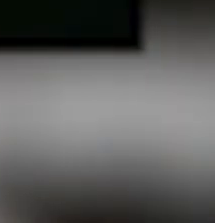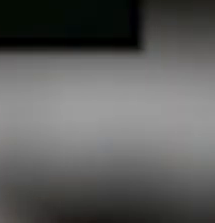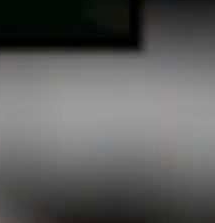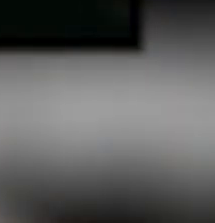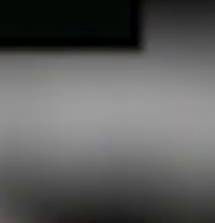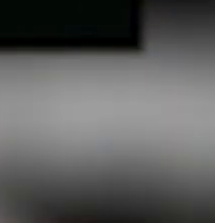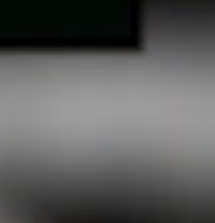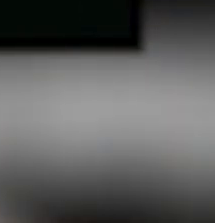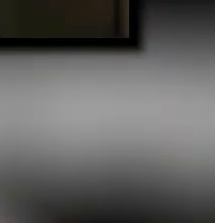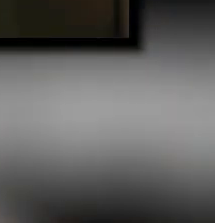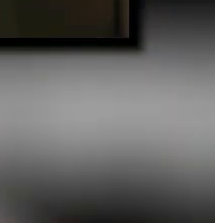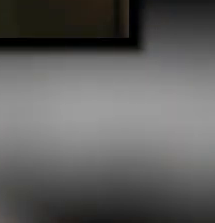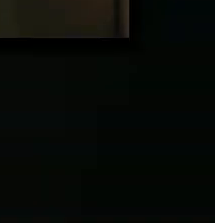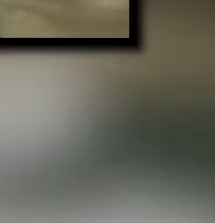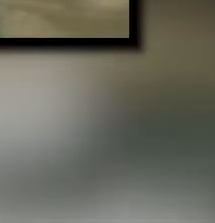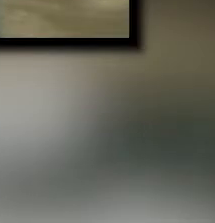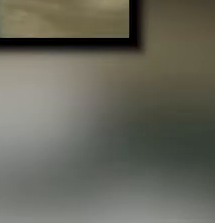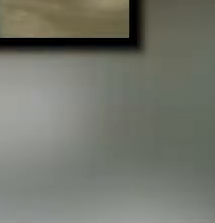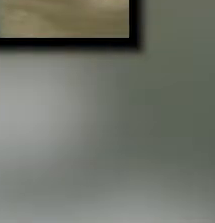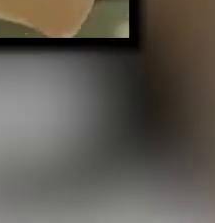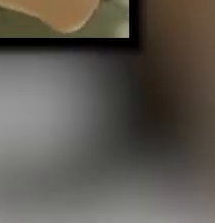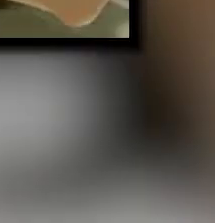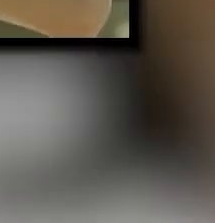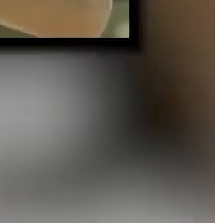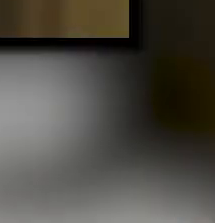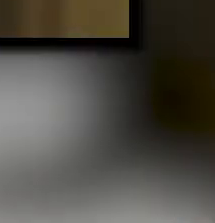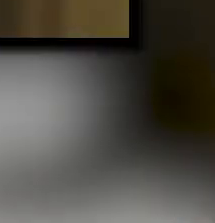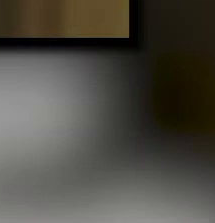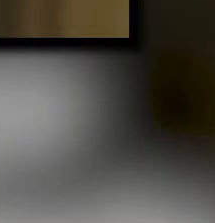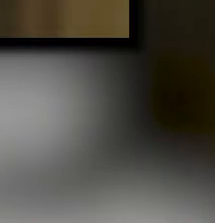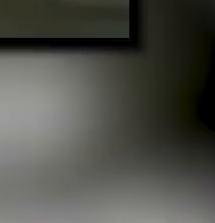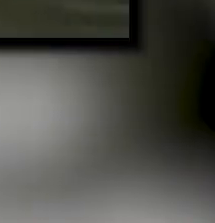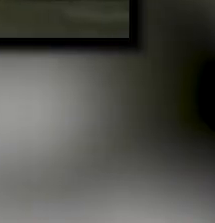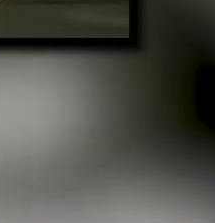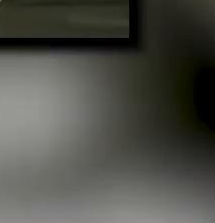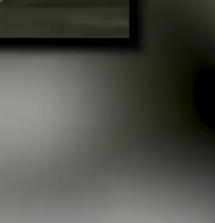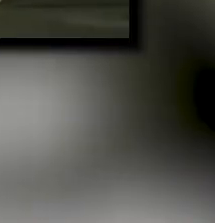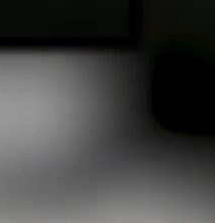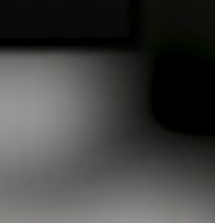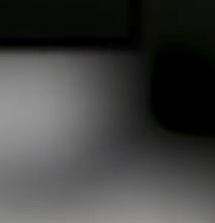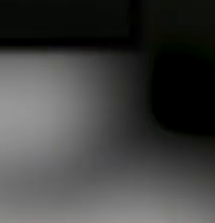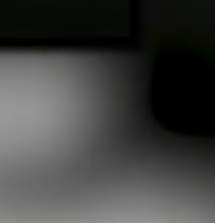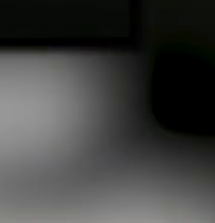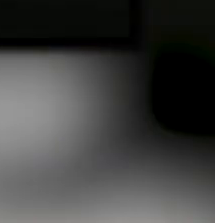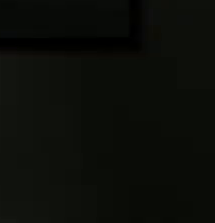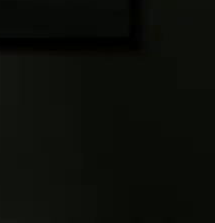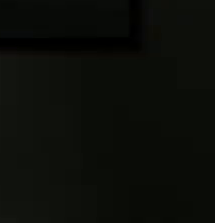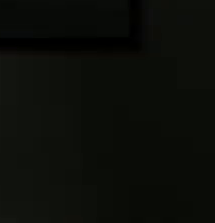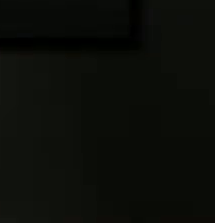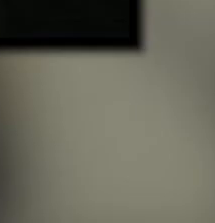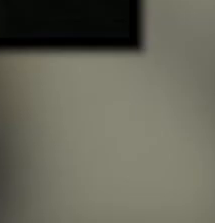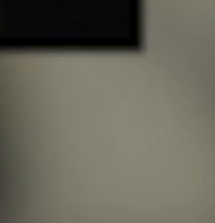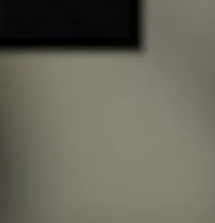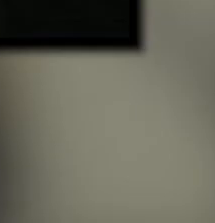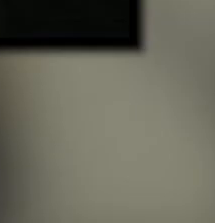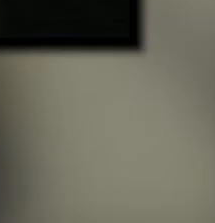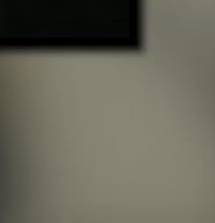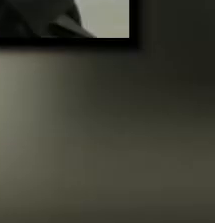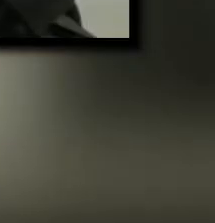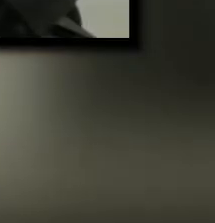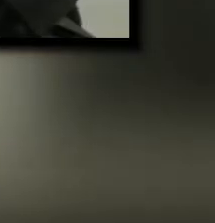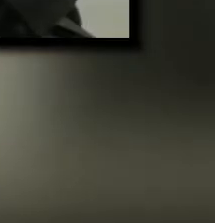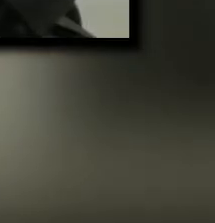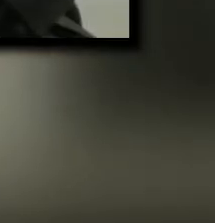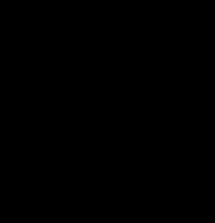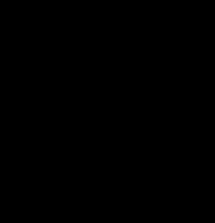security, violating individual privacy. As for the charges, I believe I deserve some recognition from this board. I don't understand.